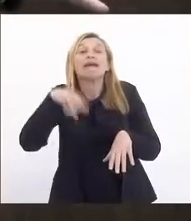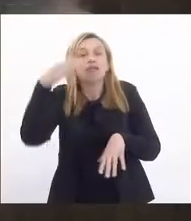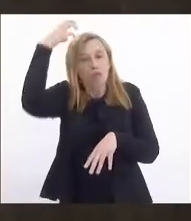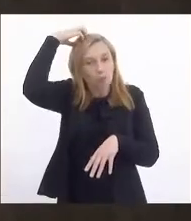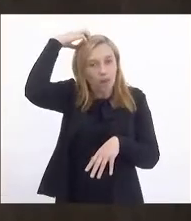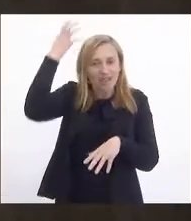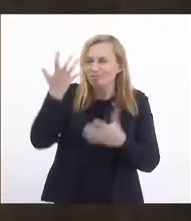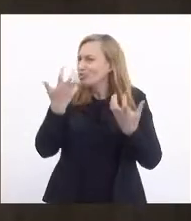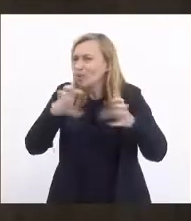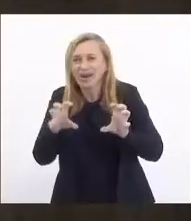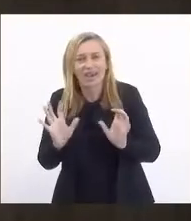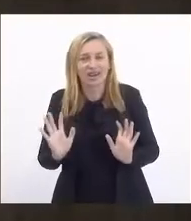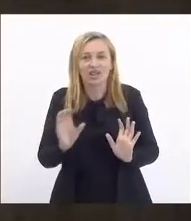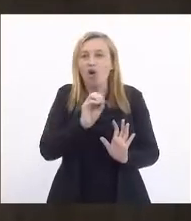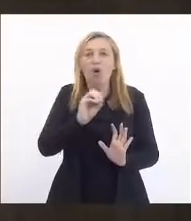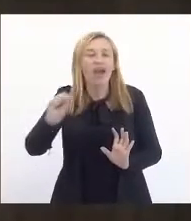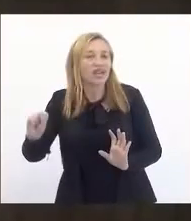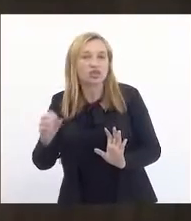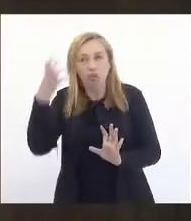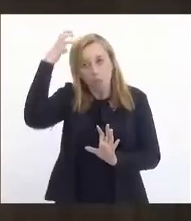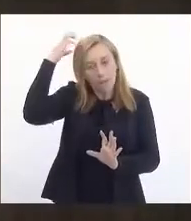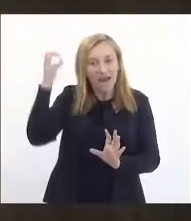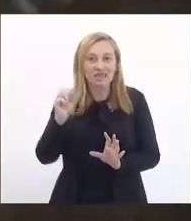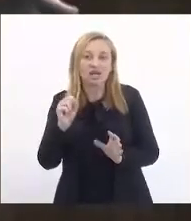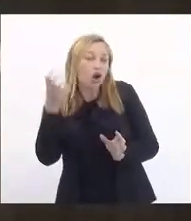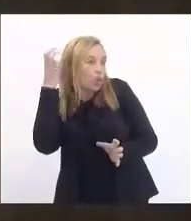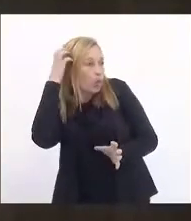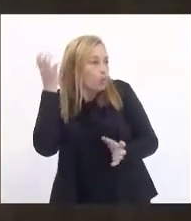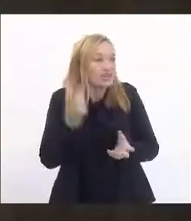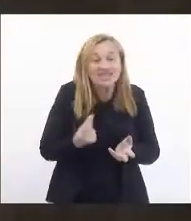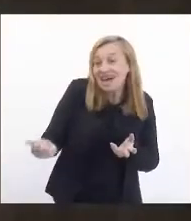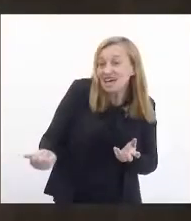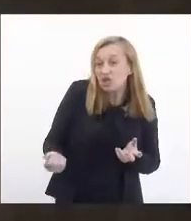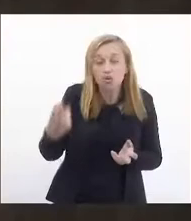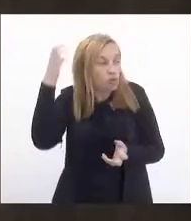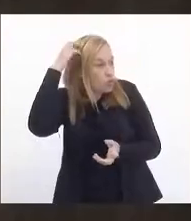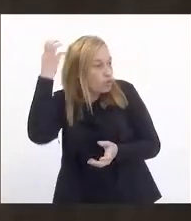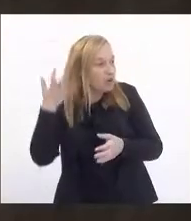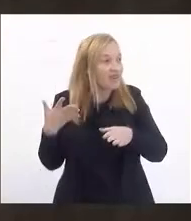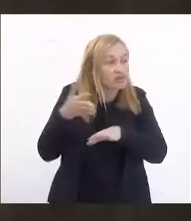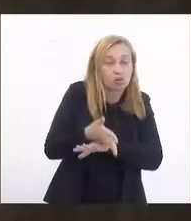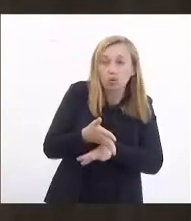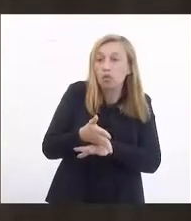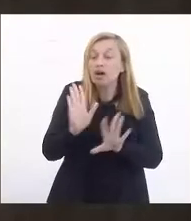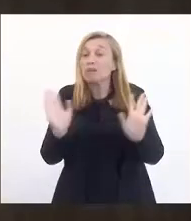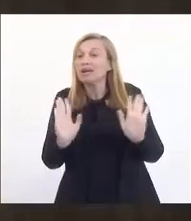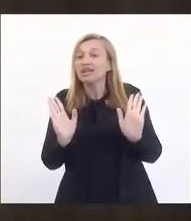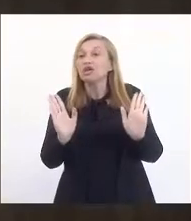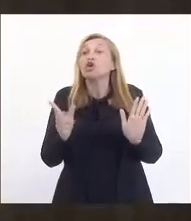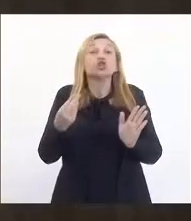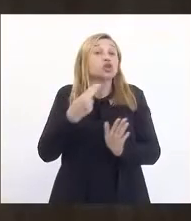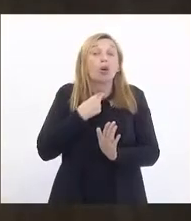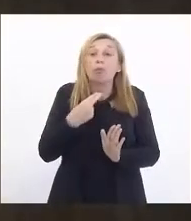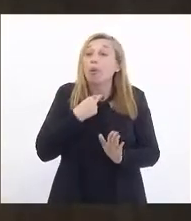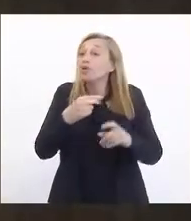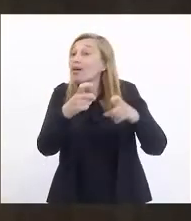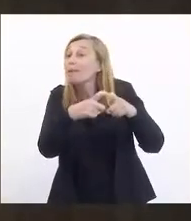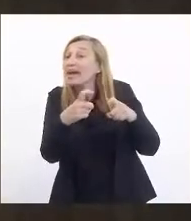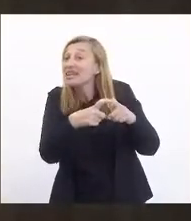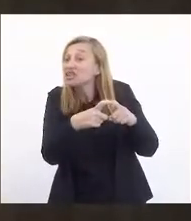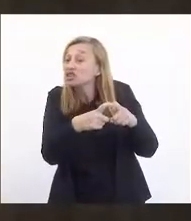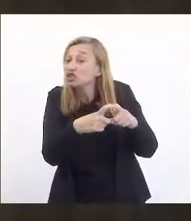não quero saber a OES é a culpada se foi a OES que saiu a OES que entrou o que não pode é o médico